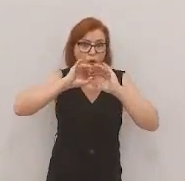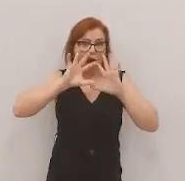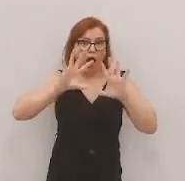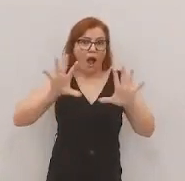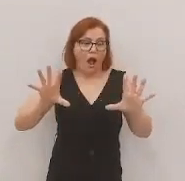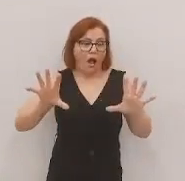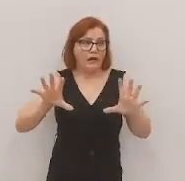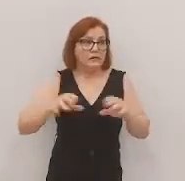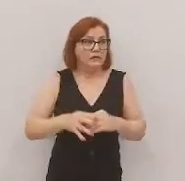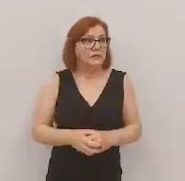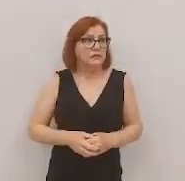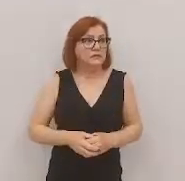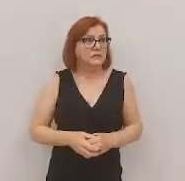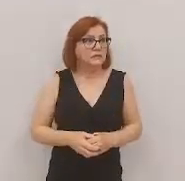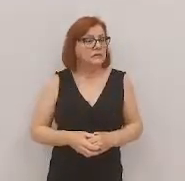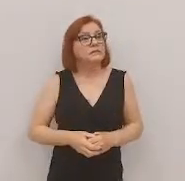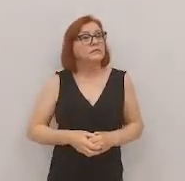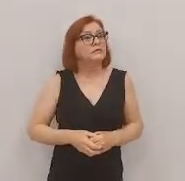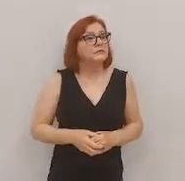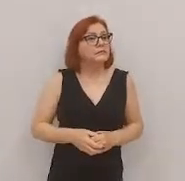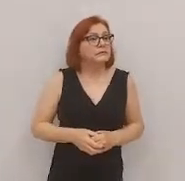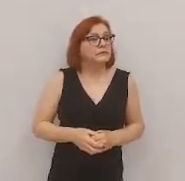de 8 a 9.